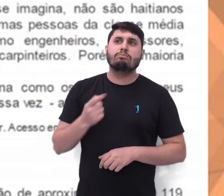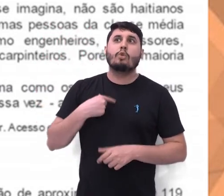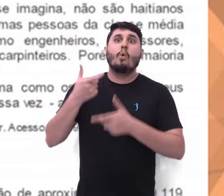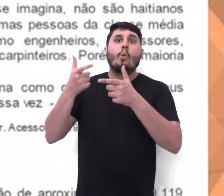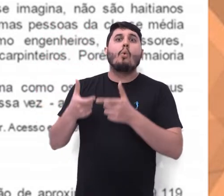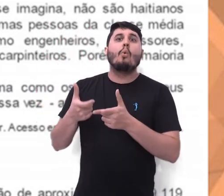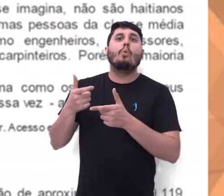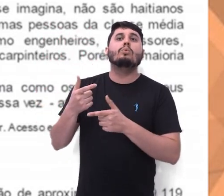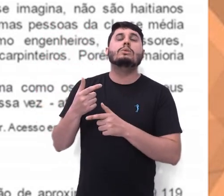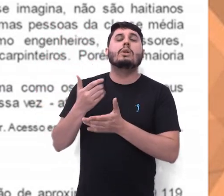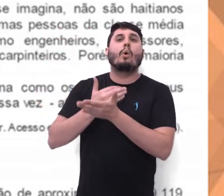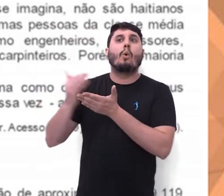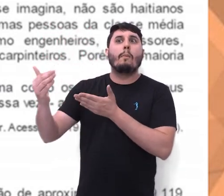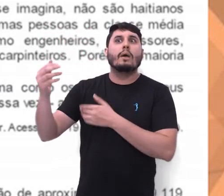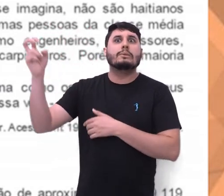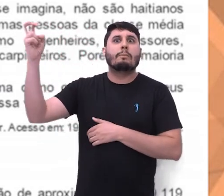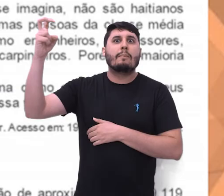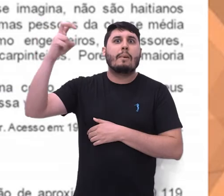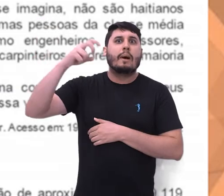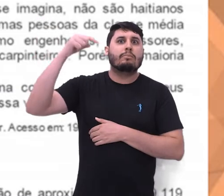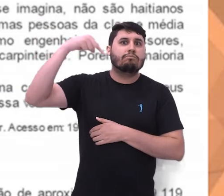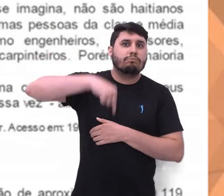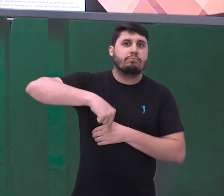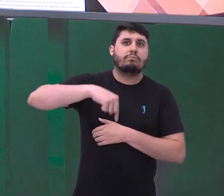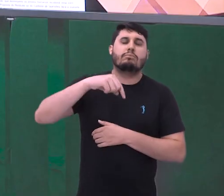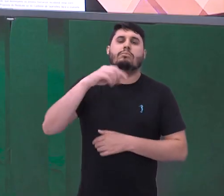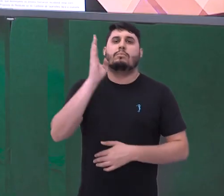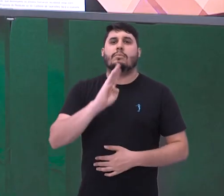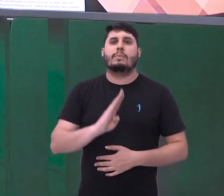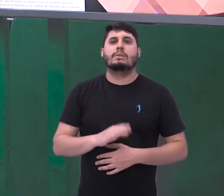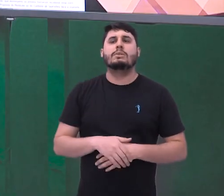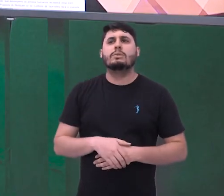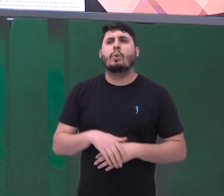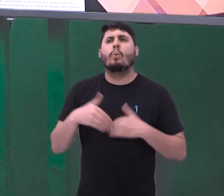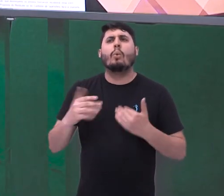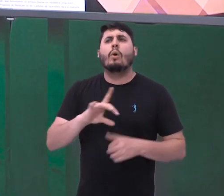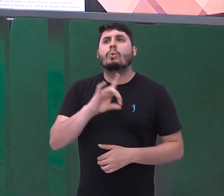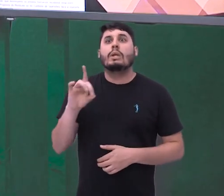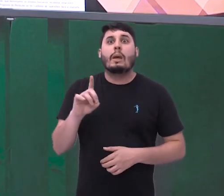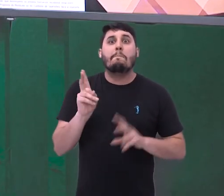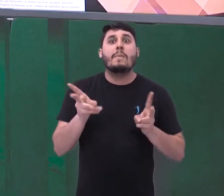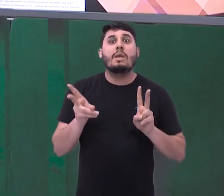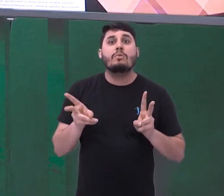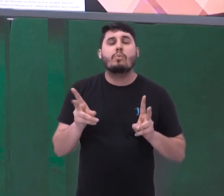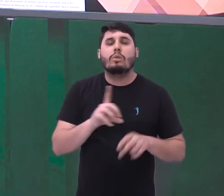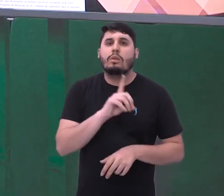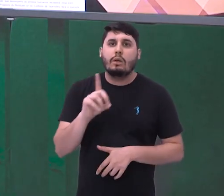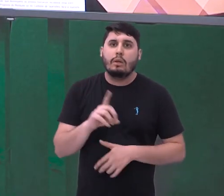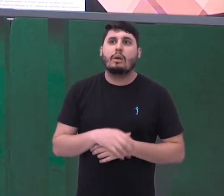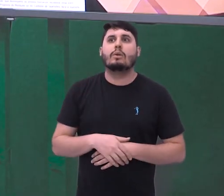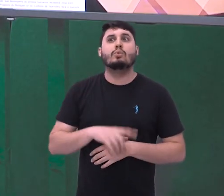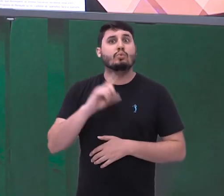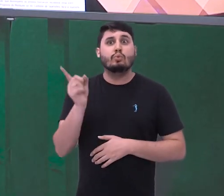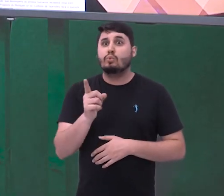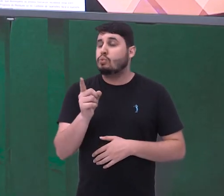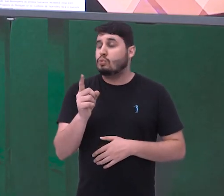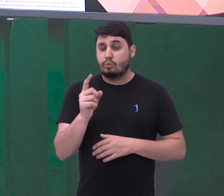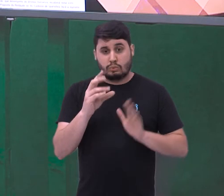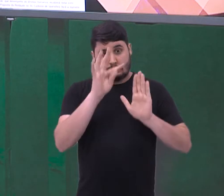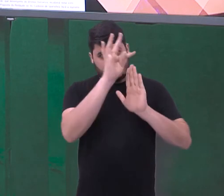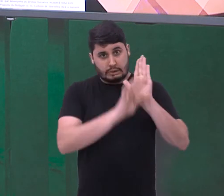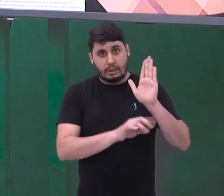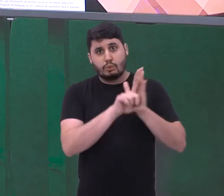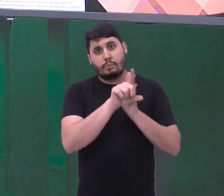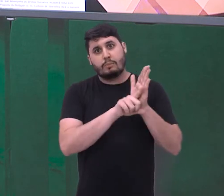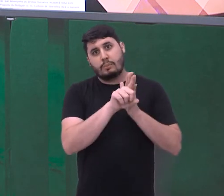ó. Eles vêm de onde? Aqui está o mapa, você leu isso? Qual foi o dia que isso foi tirado mesmo? Mesmo dia. Tudo